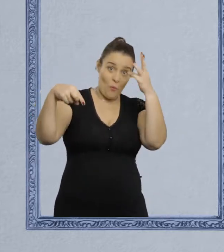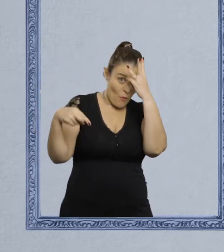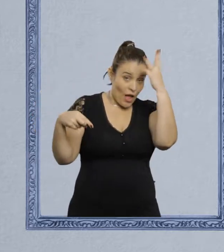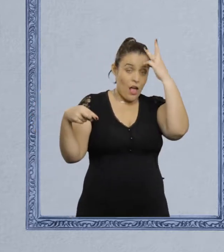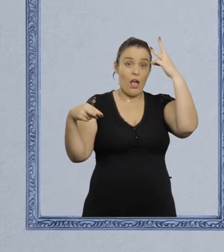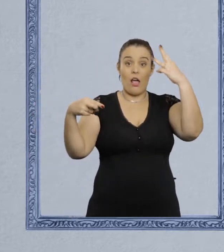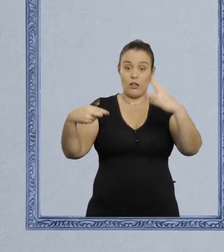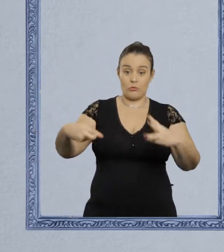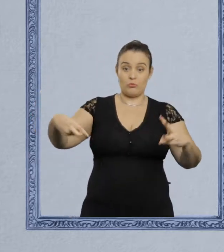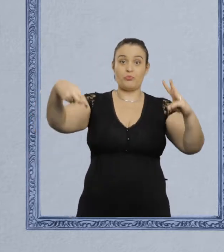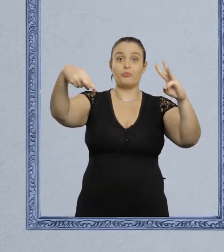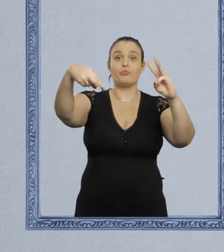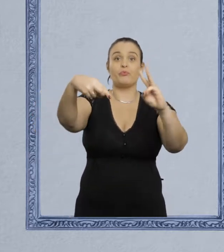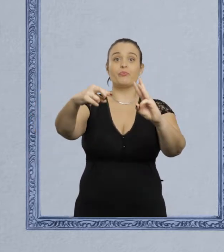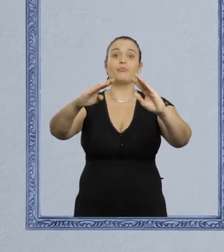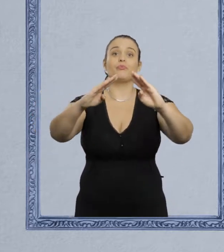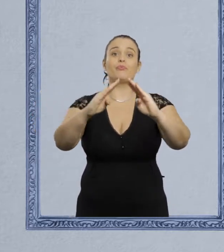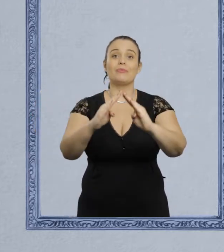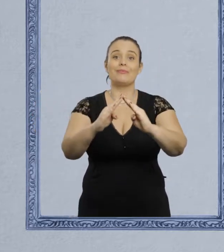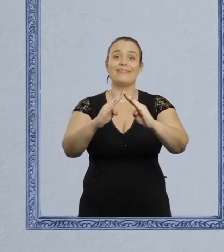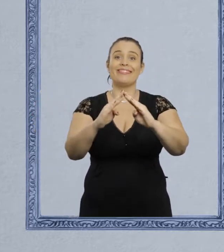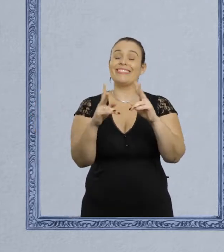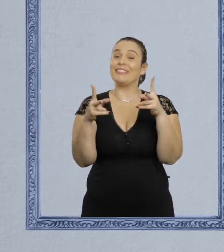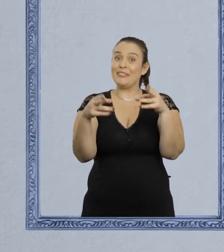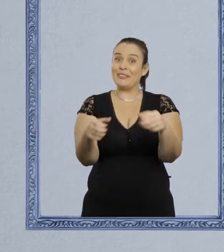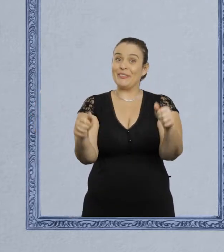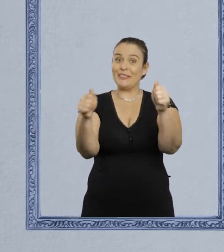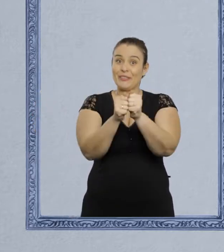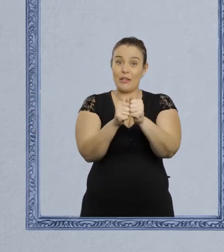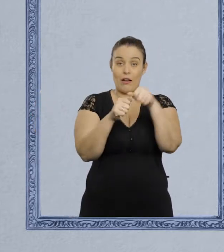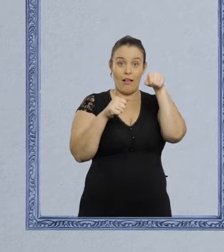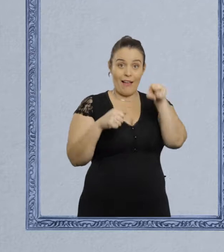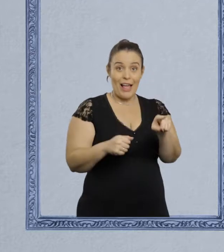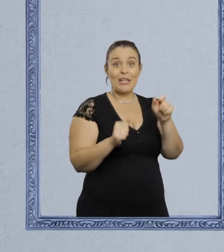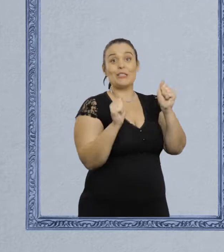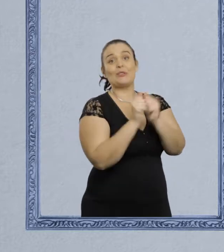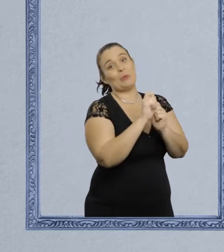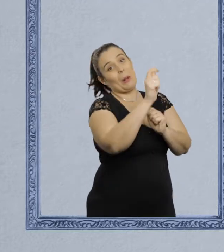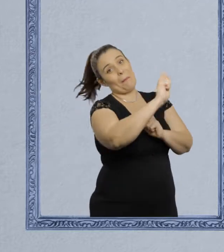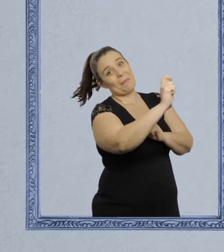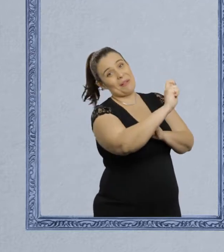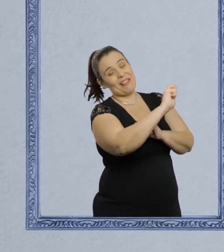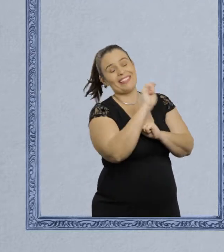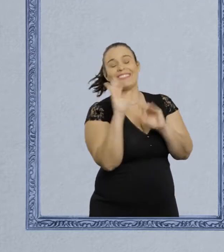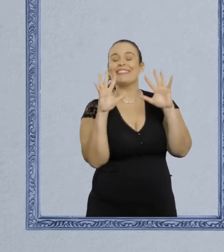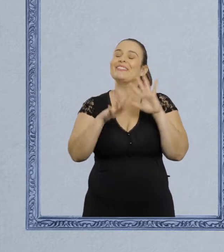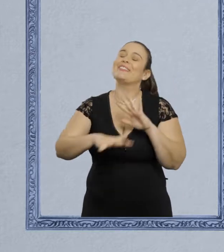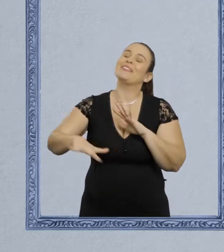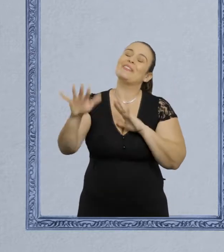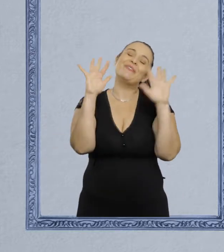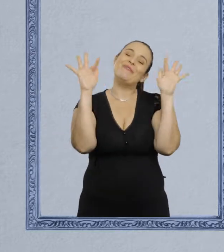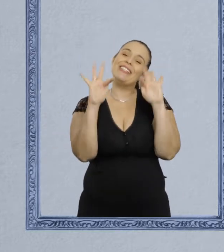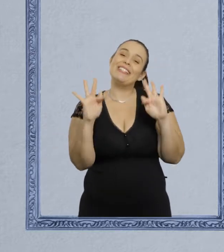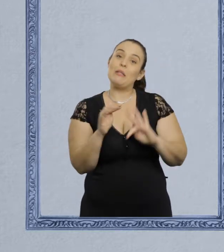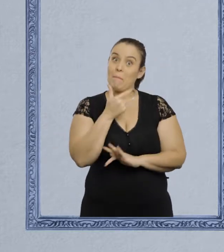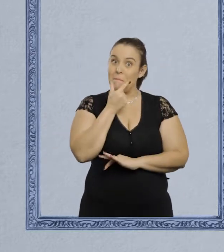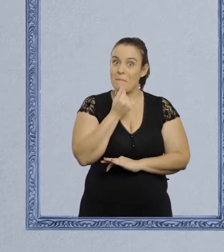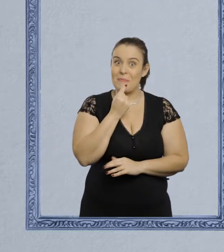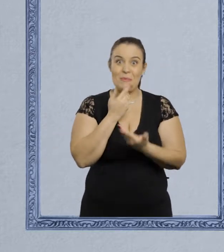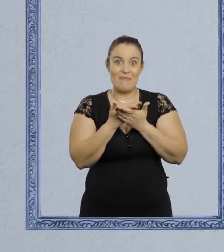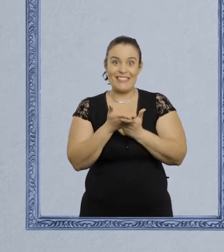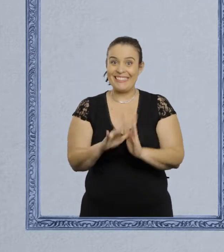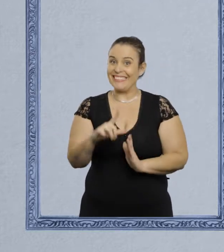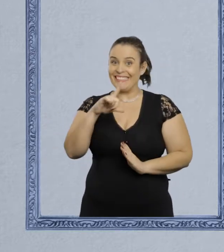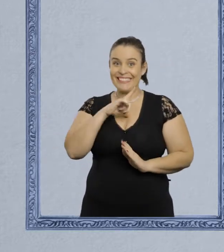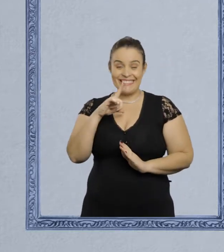hora. Wendy tinha viajado na rabiola da pipa. Todos ficaram muito felizes. Cada menino perdido